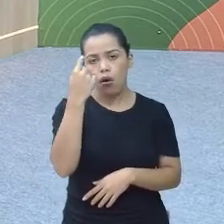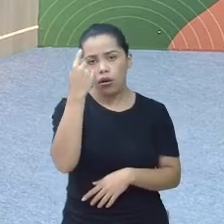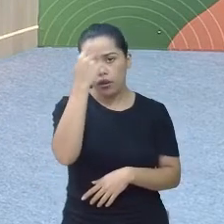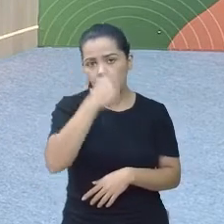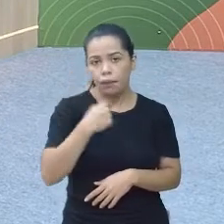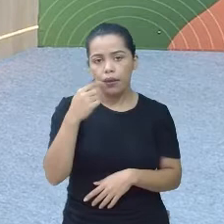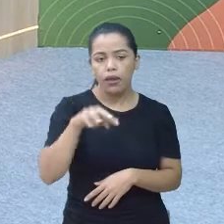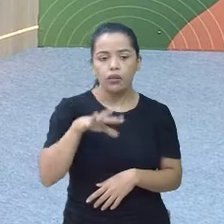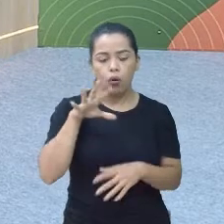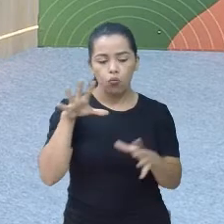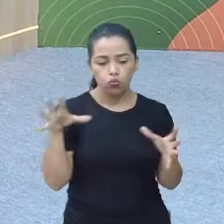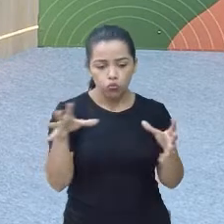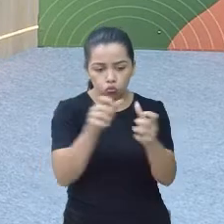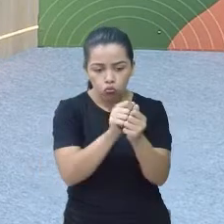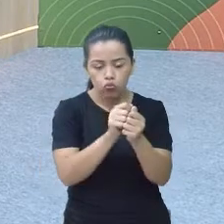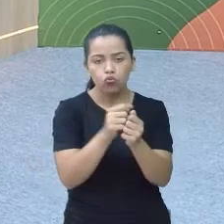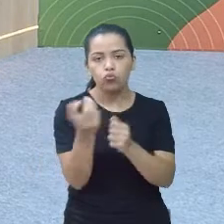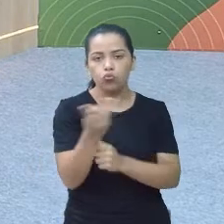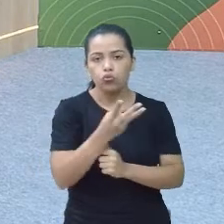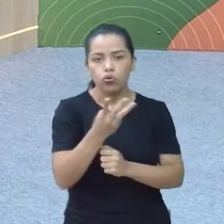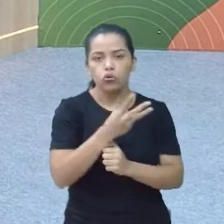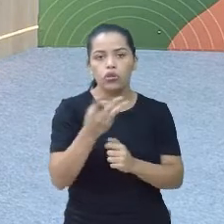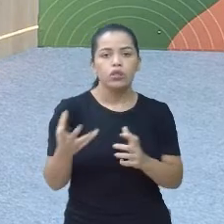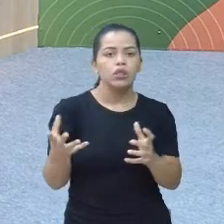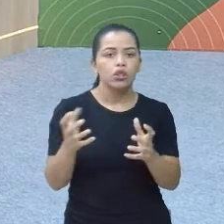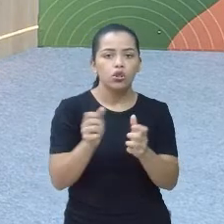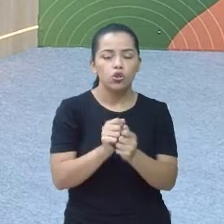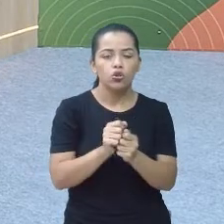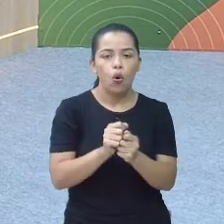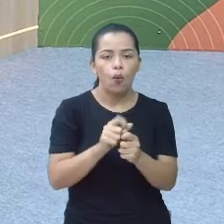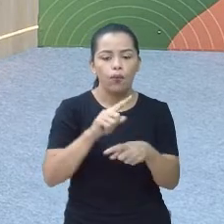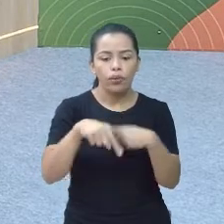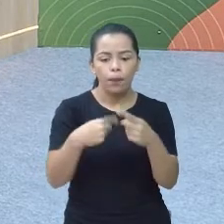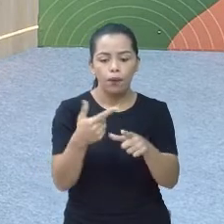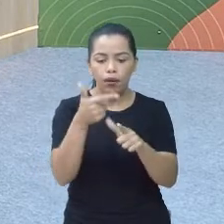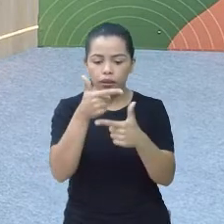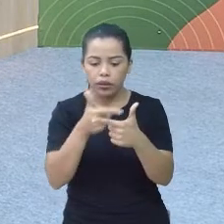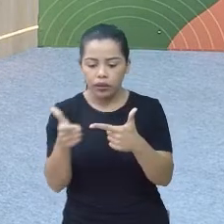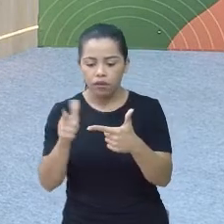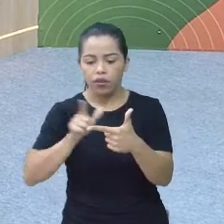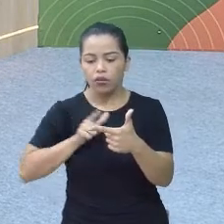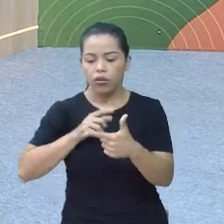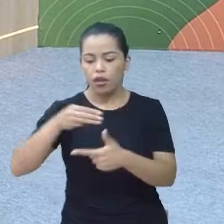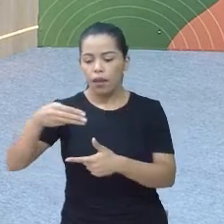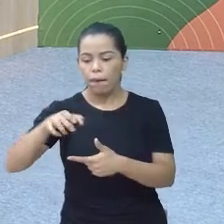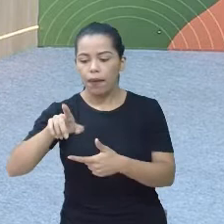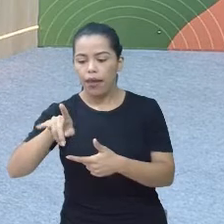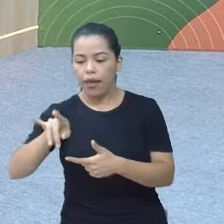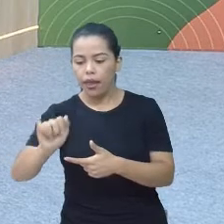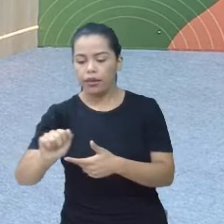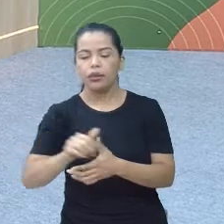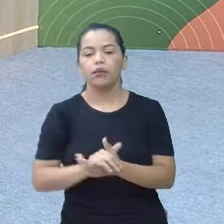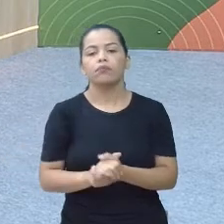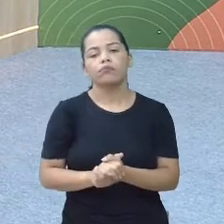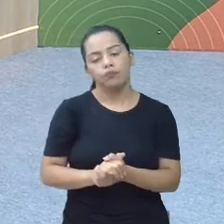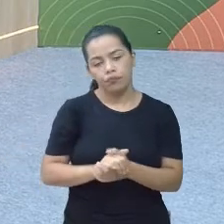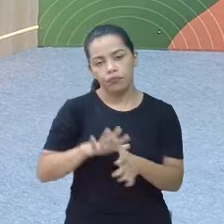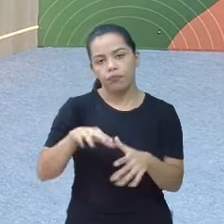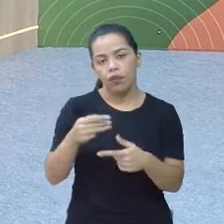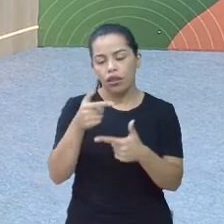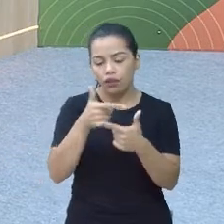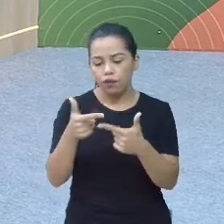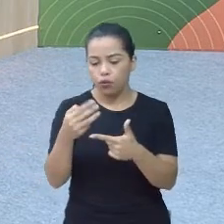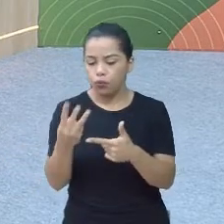3 dados, somo, divido e eu tenho a média. Divido por 3, né? E tenho a média, então essa é a